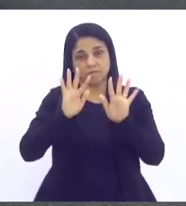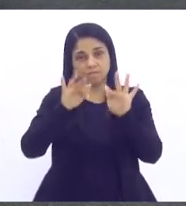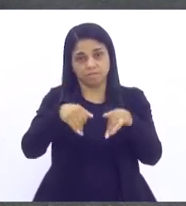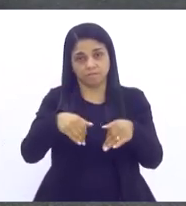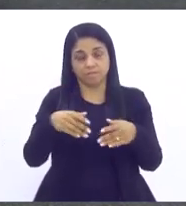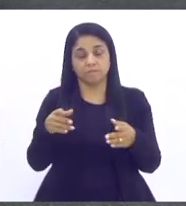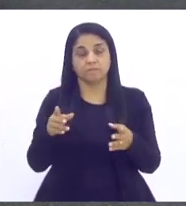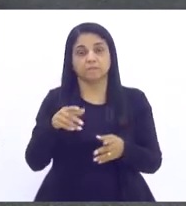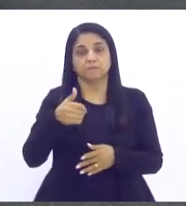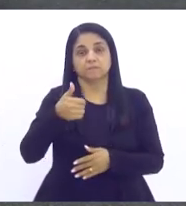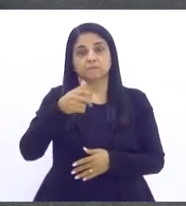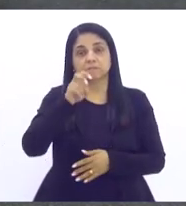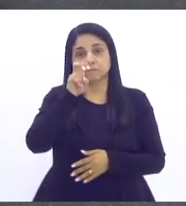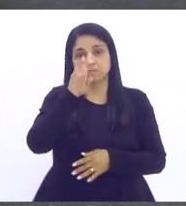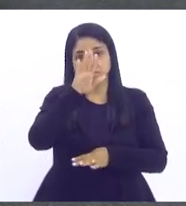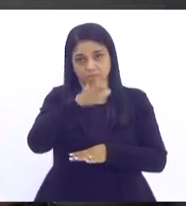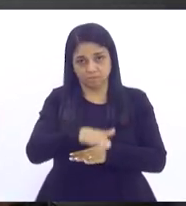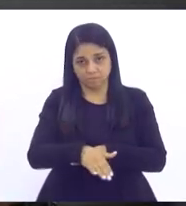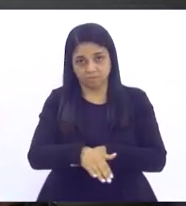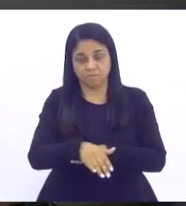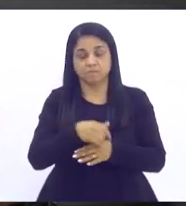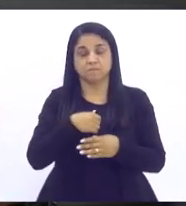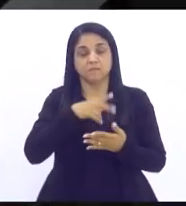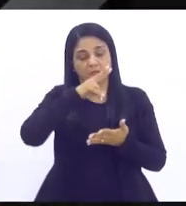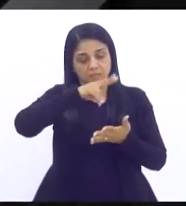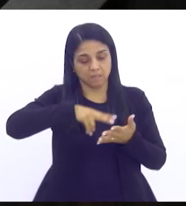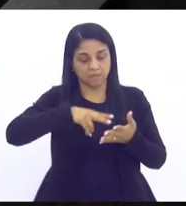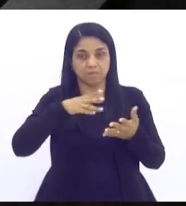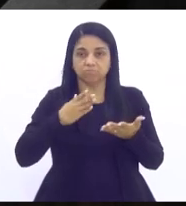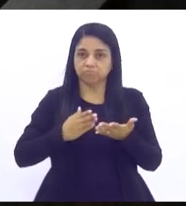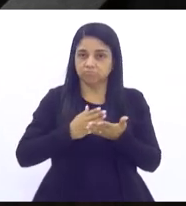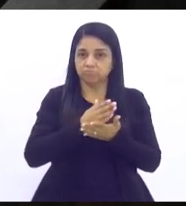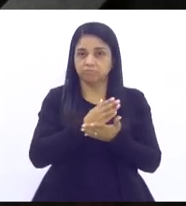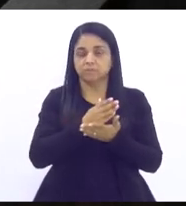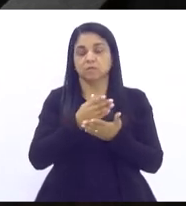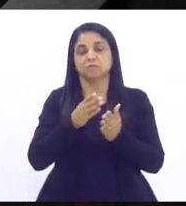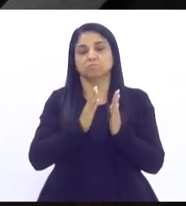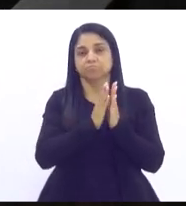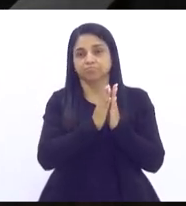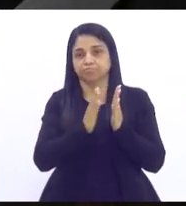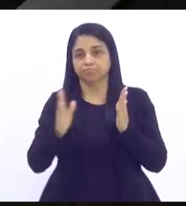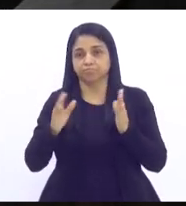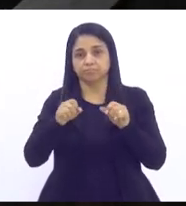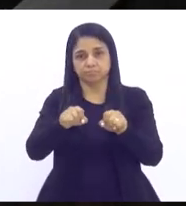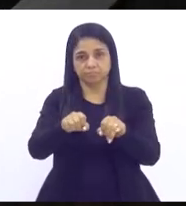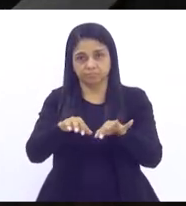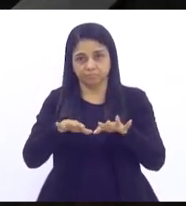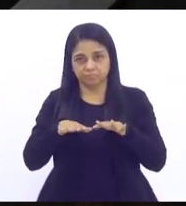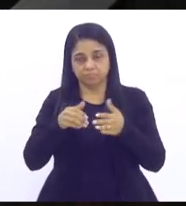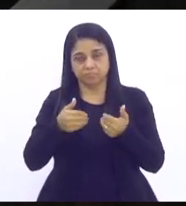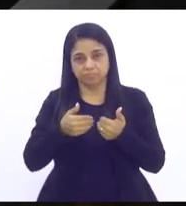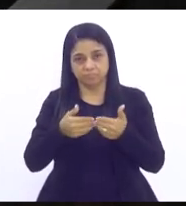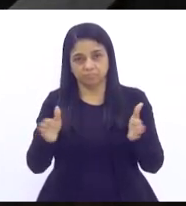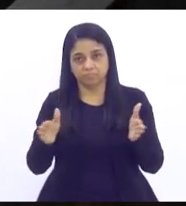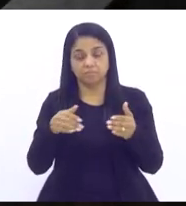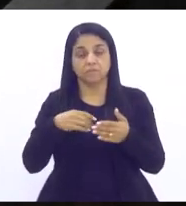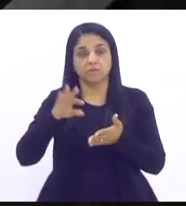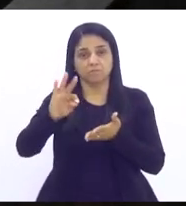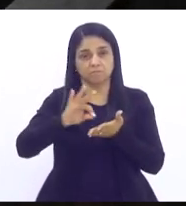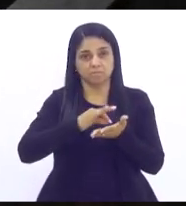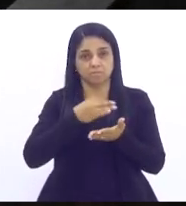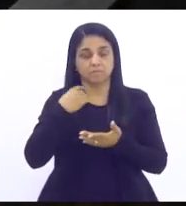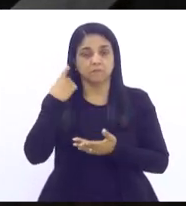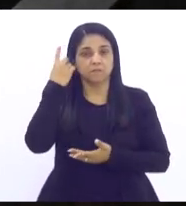10 minutos. Lida e aprovada a ata, passa-se ao expediente inicial. O primeiro orador inscrito é a